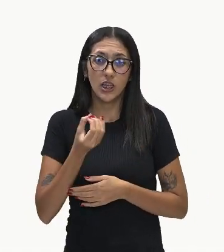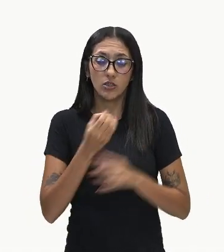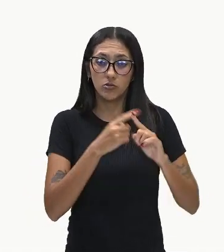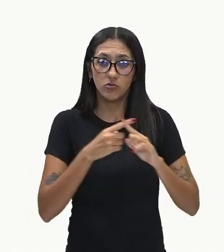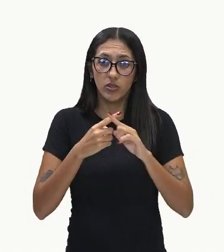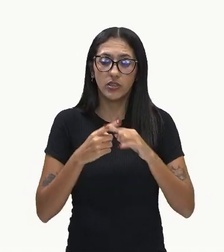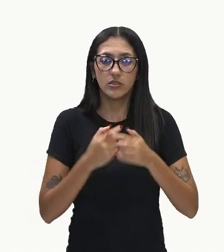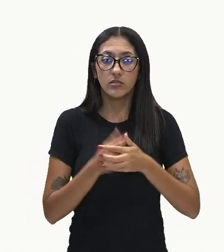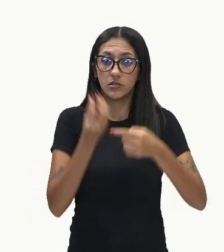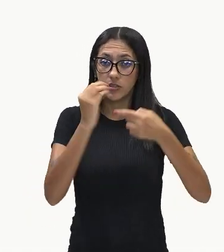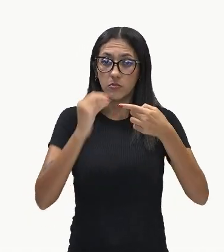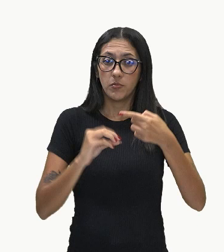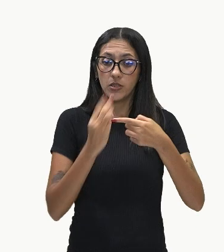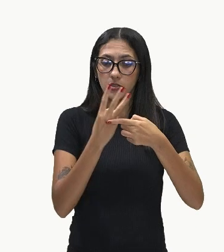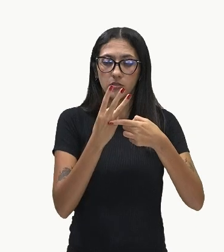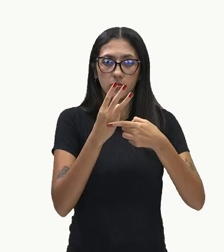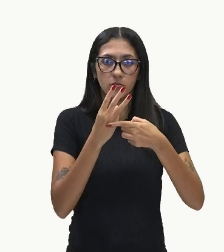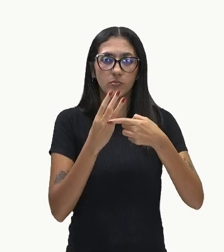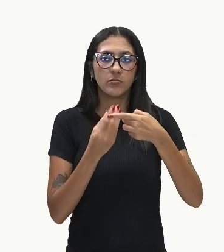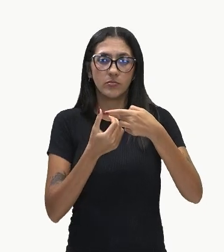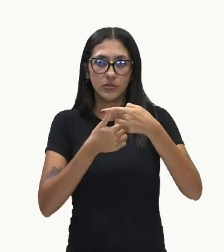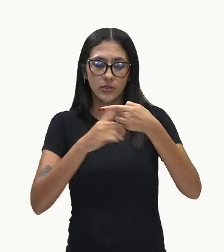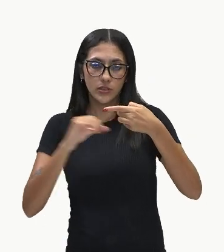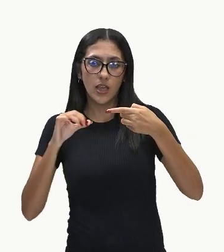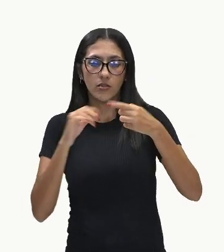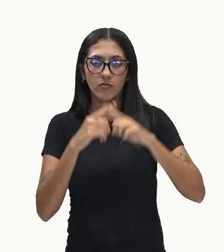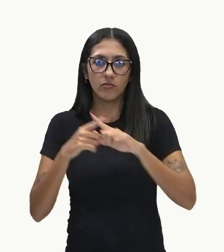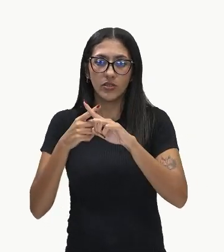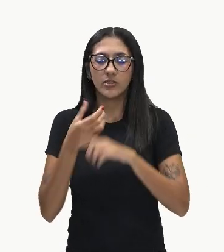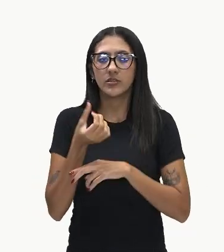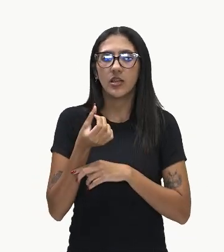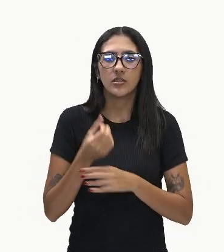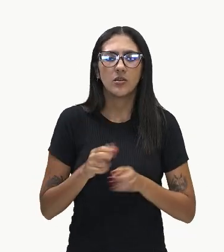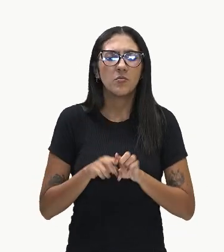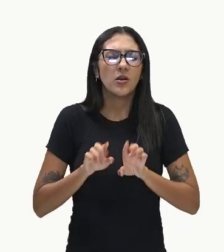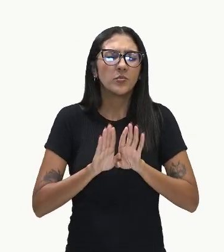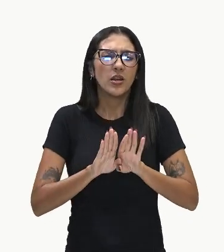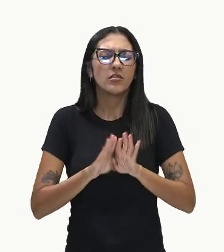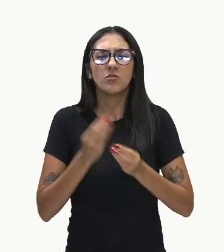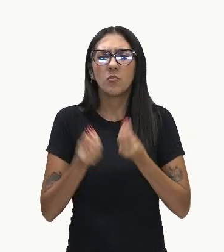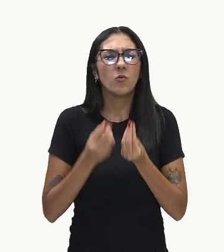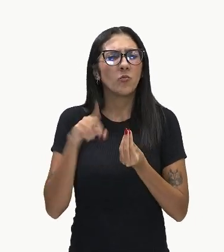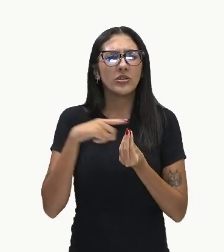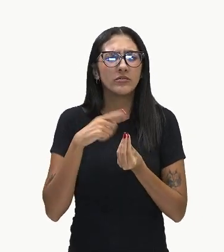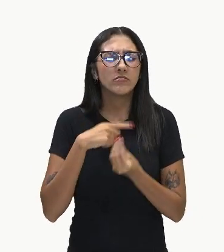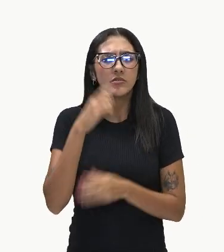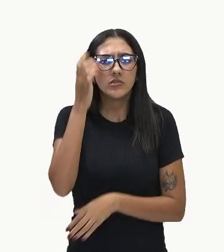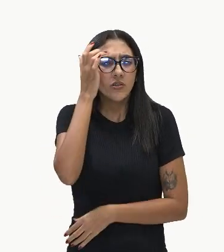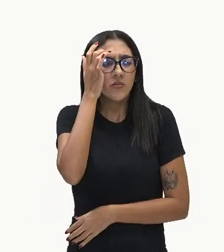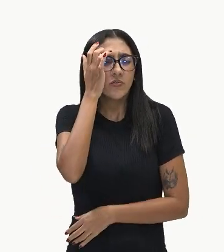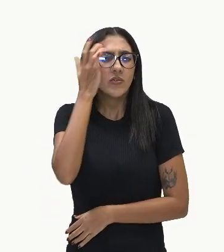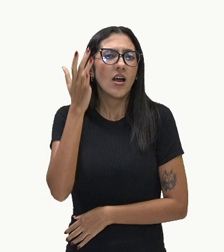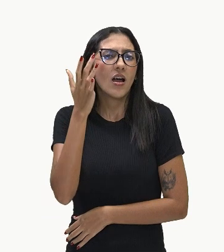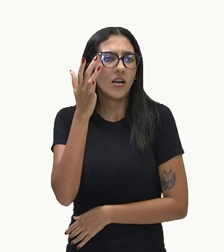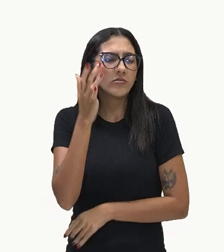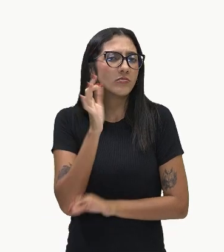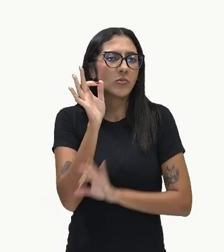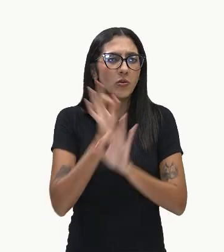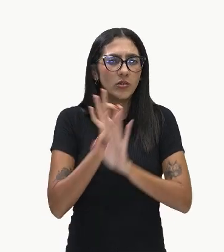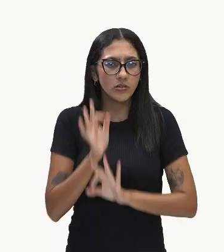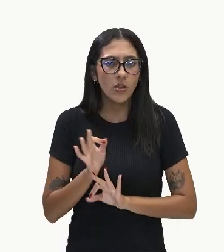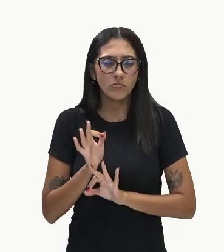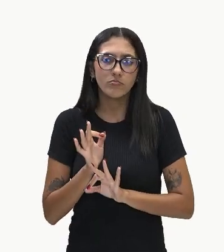vezes 6. Professor, em que isso vai facilitar a minha vida? Na hora de você fazer aqui